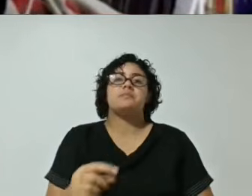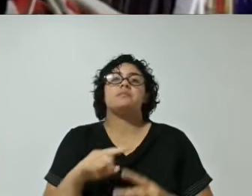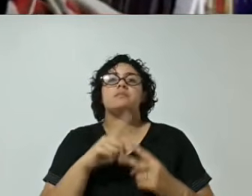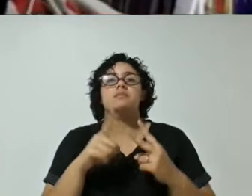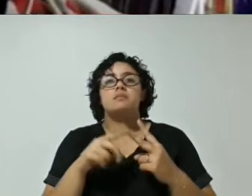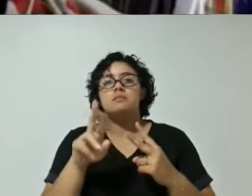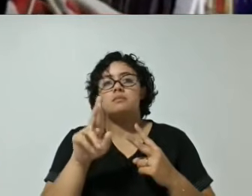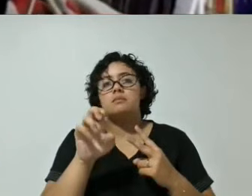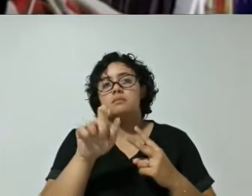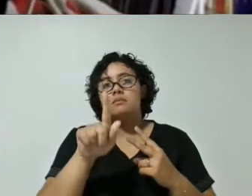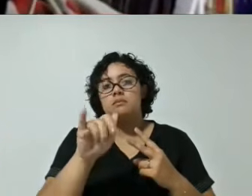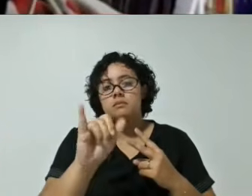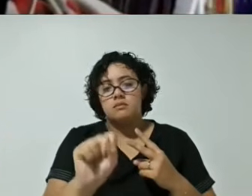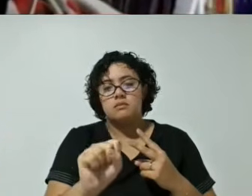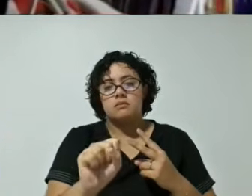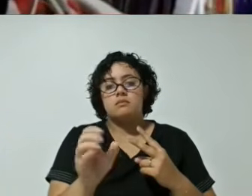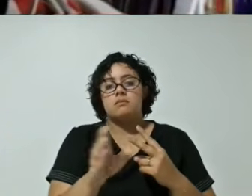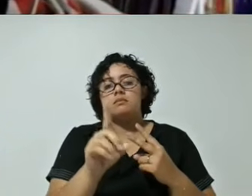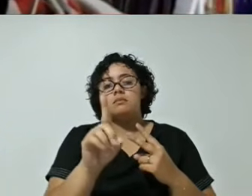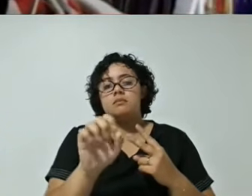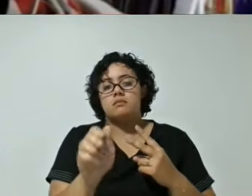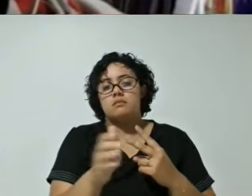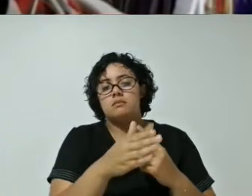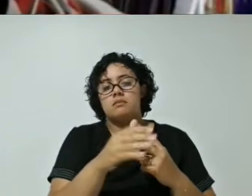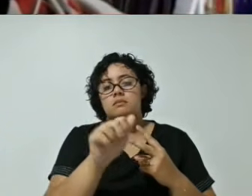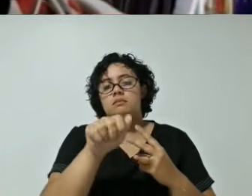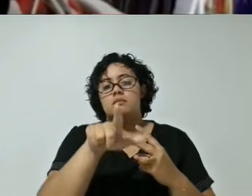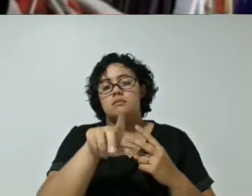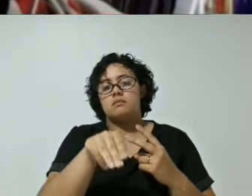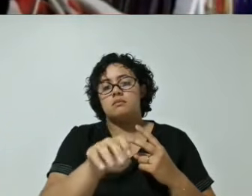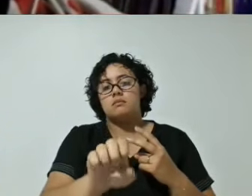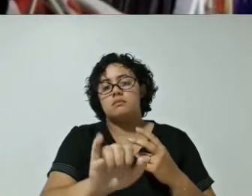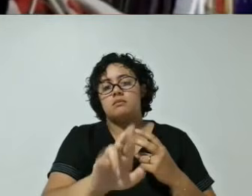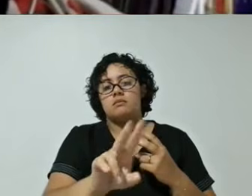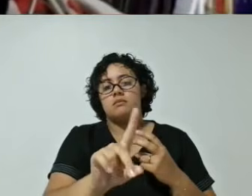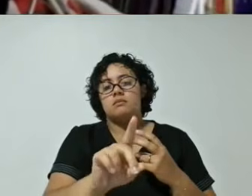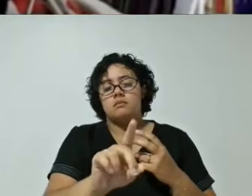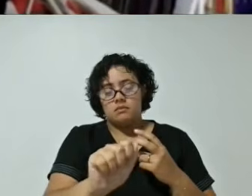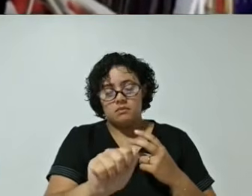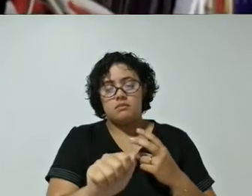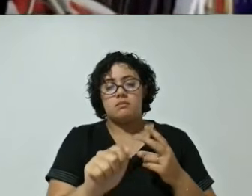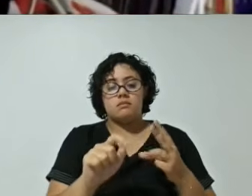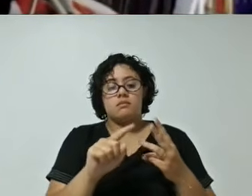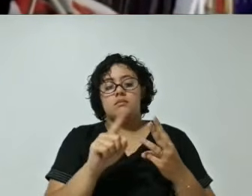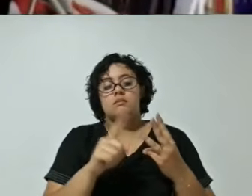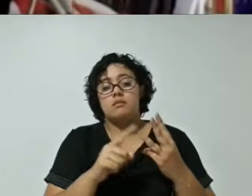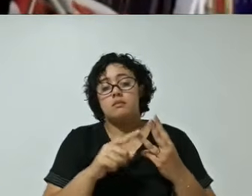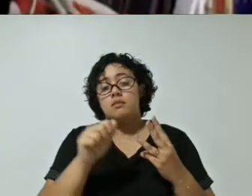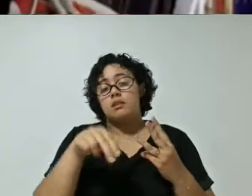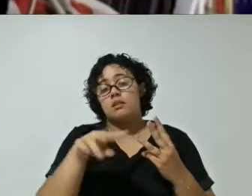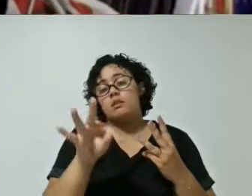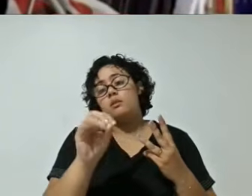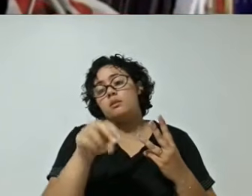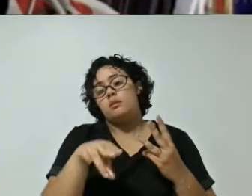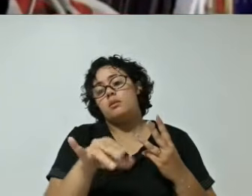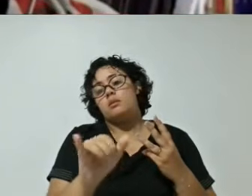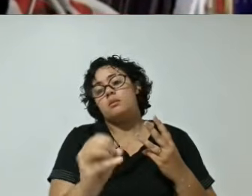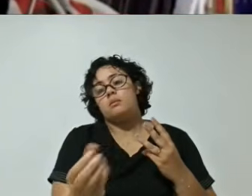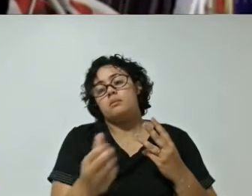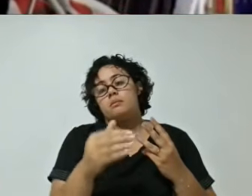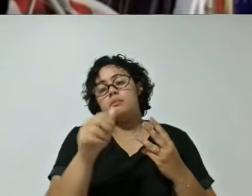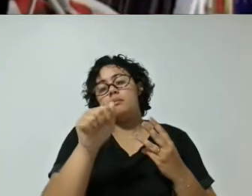o Uhum. Antônio Afonso, eu acho que Antônio Afonso, se não me engano. E é isso, né?